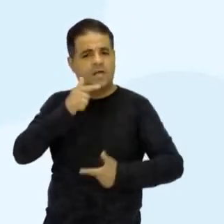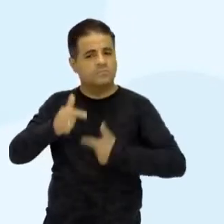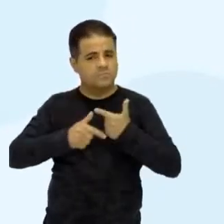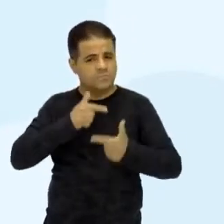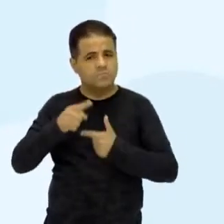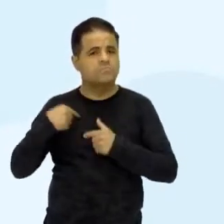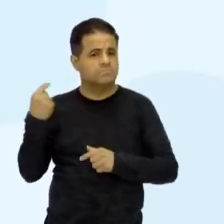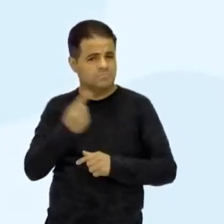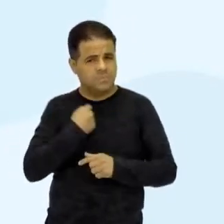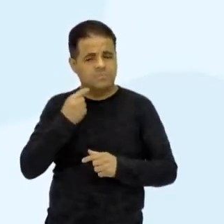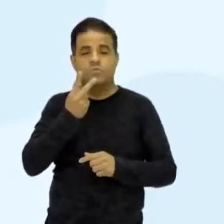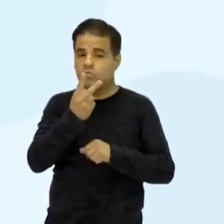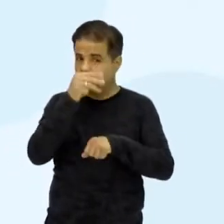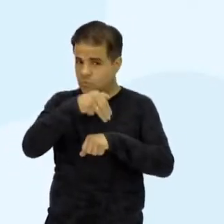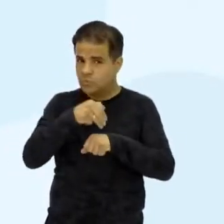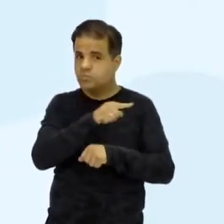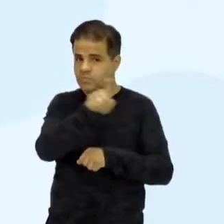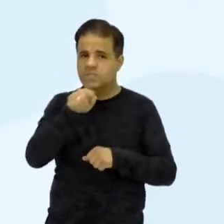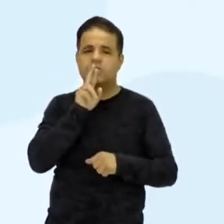minutos para você responder. Vamos lá.